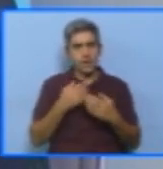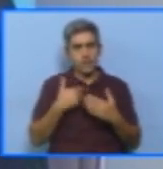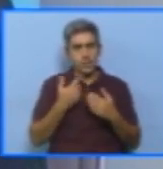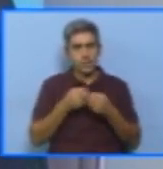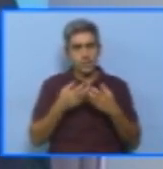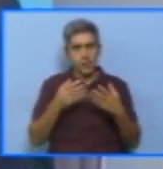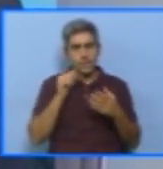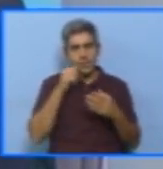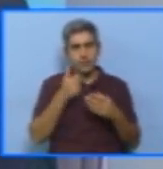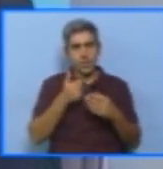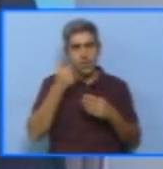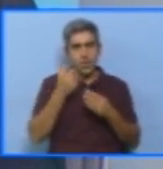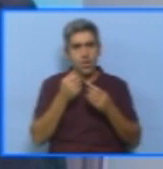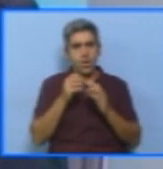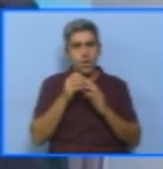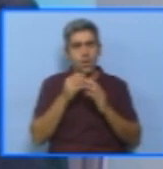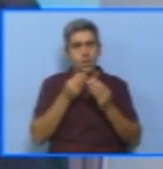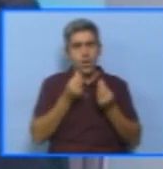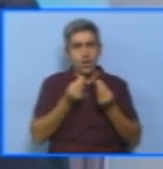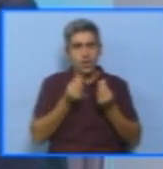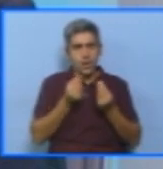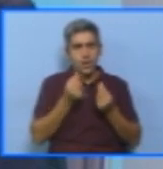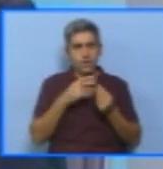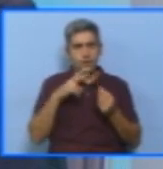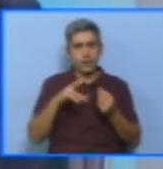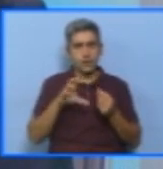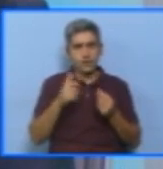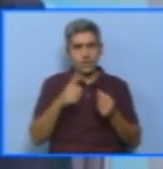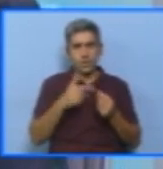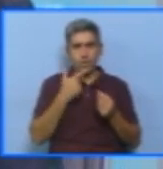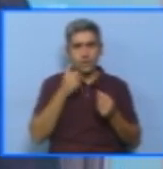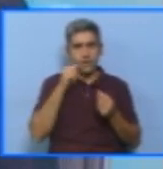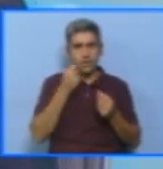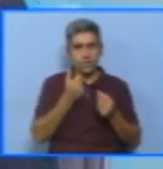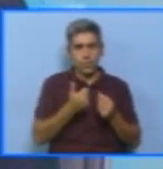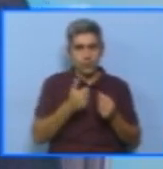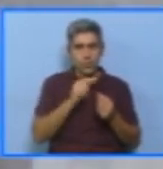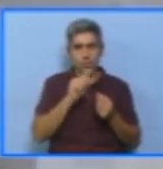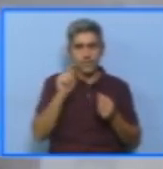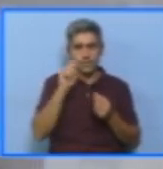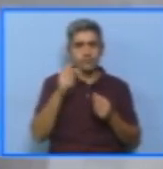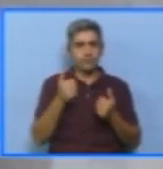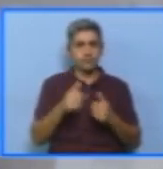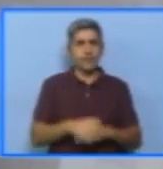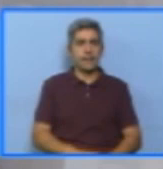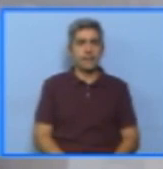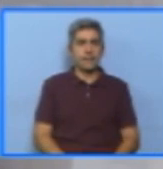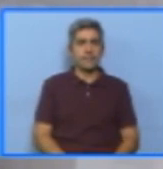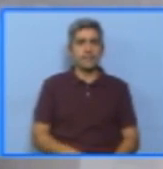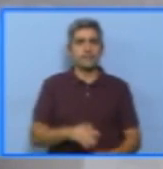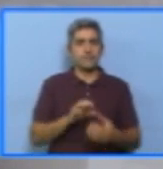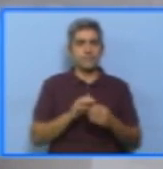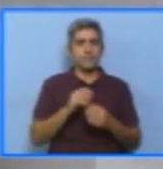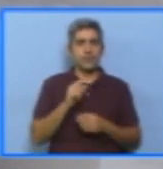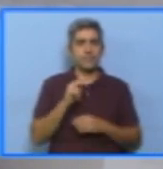produto digno também do nosso país, que tem muito e bom vinho. Fica esta análise então ao Evangelho.